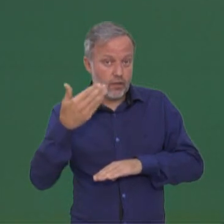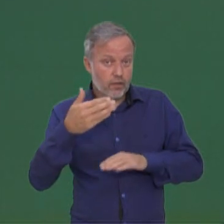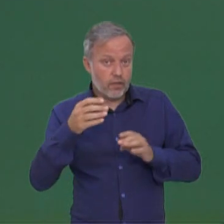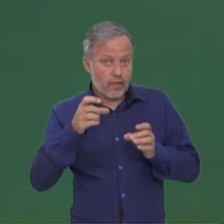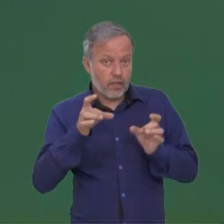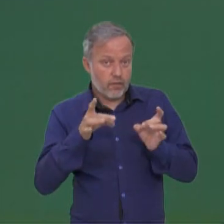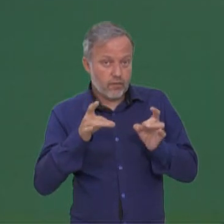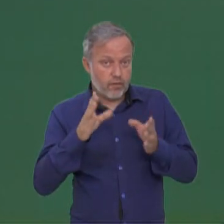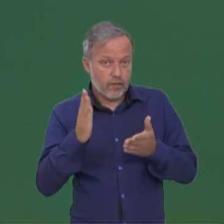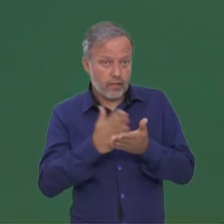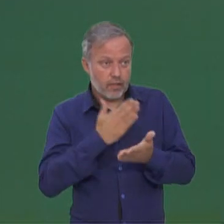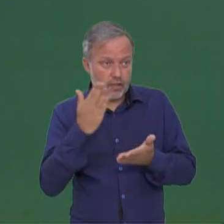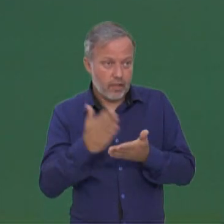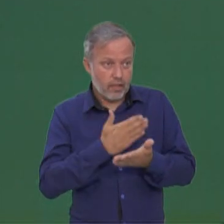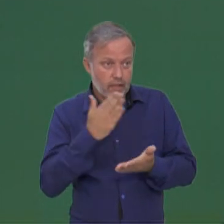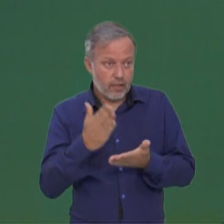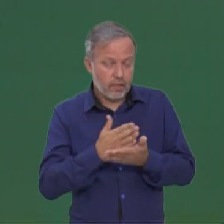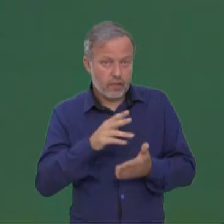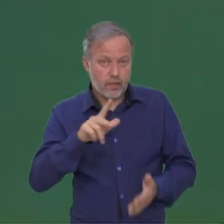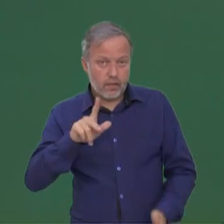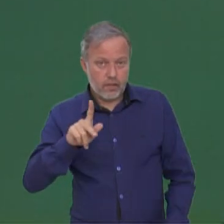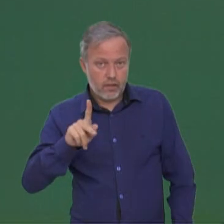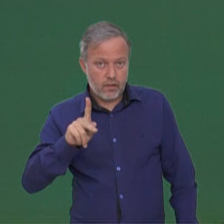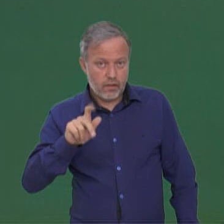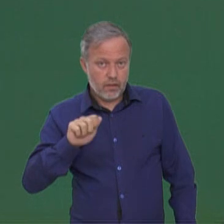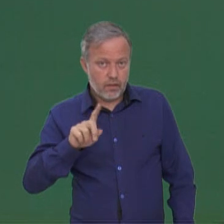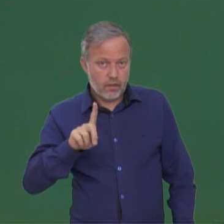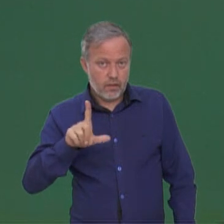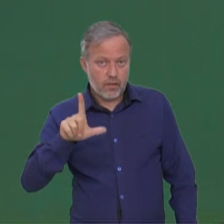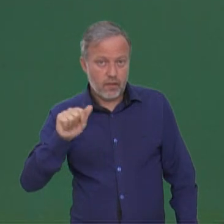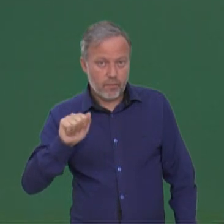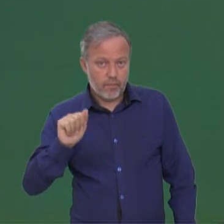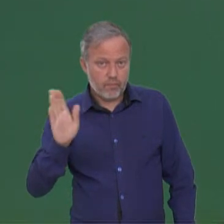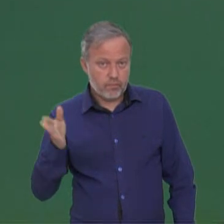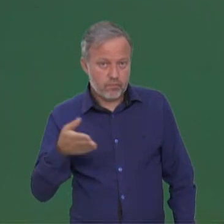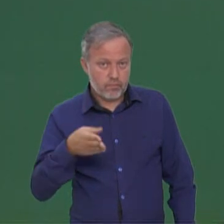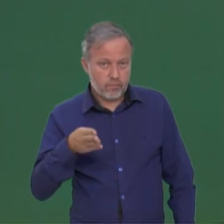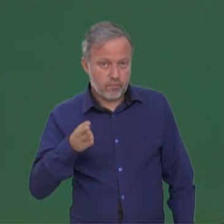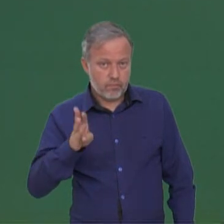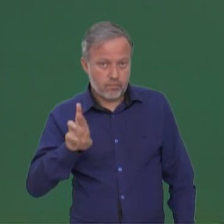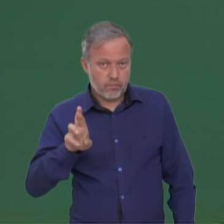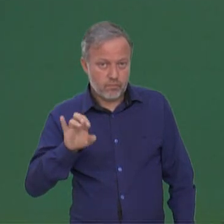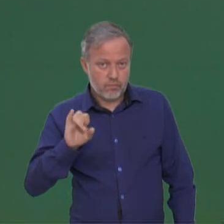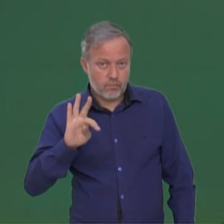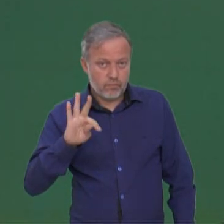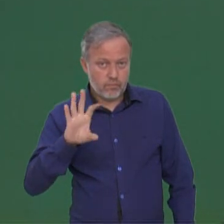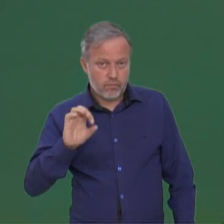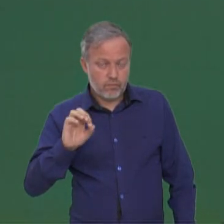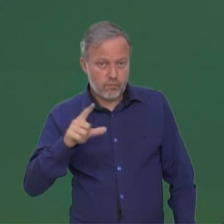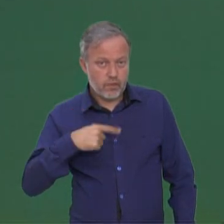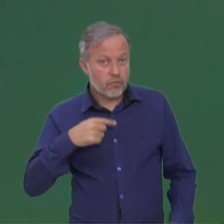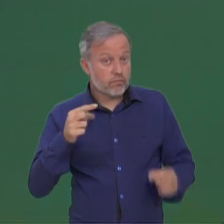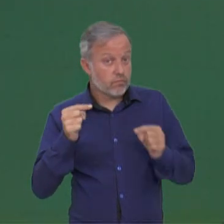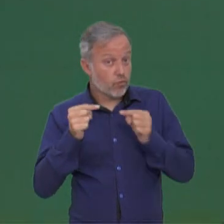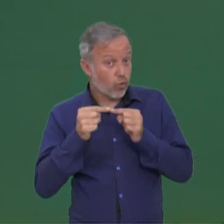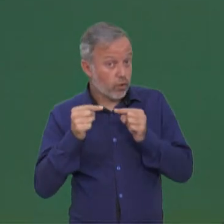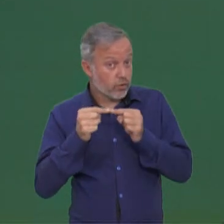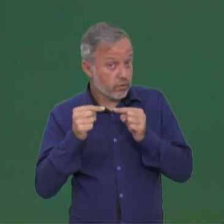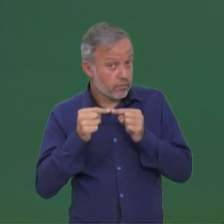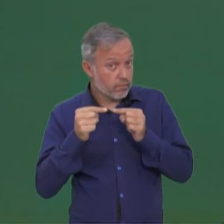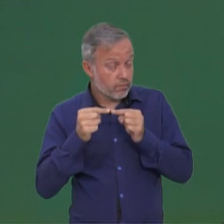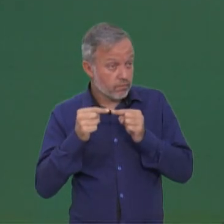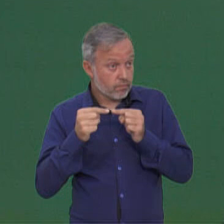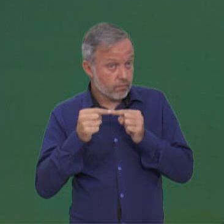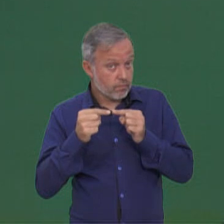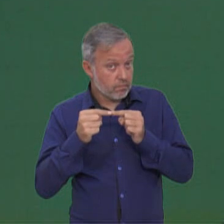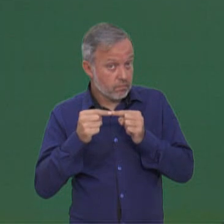Brito? Essas duas construções estão de acordo com a norma gramatical? Elas estão de acordo